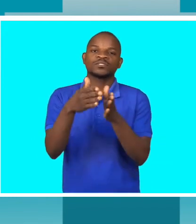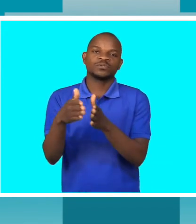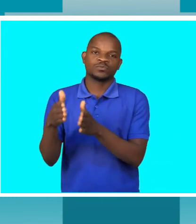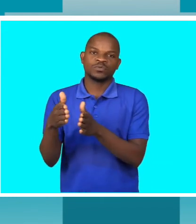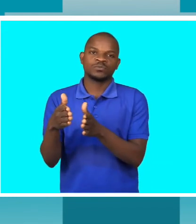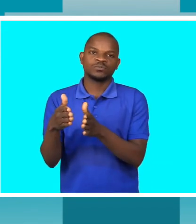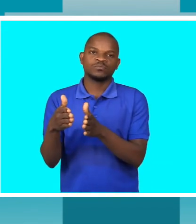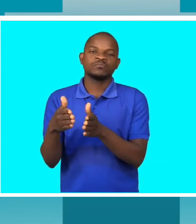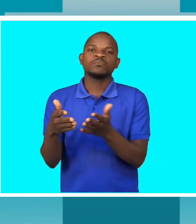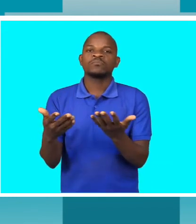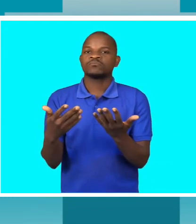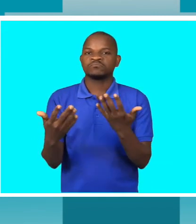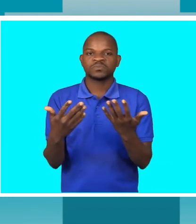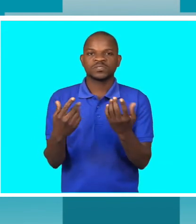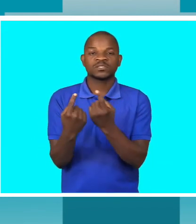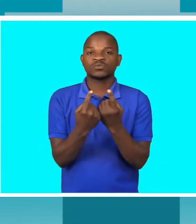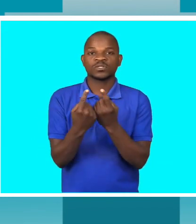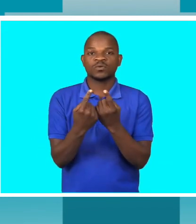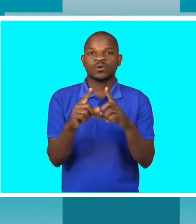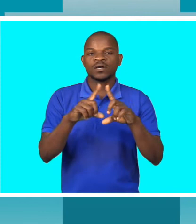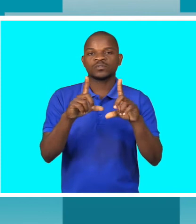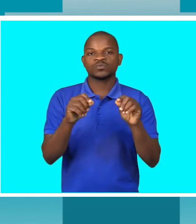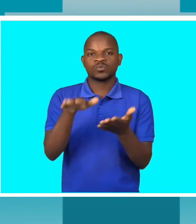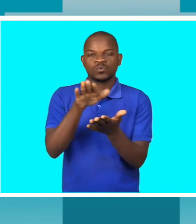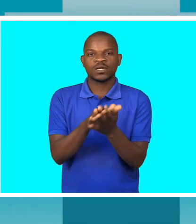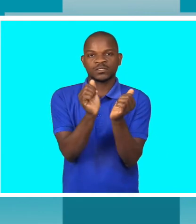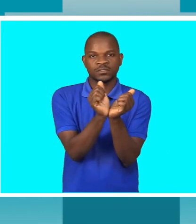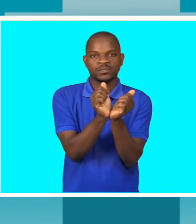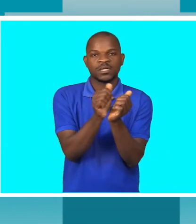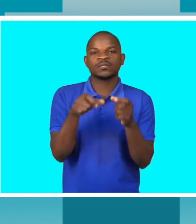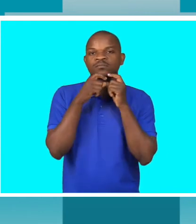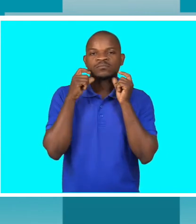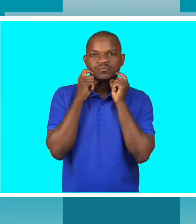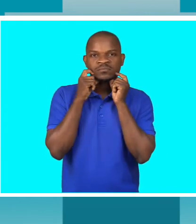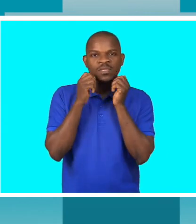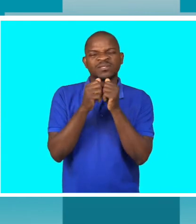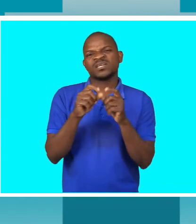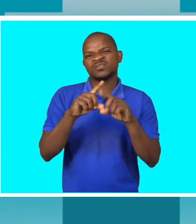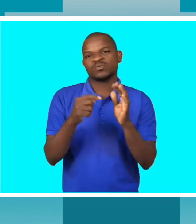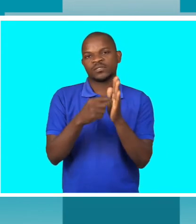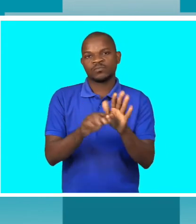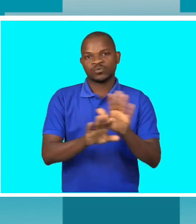e que este número hoje está aquém daquilo que é a capacidade